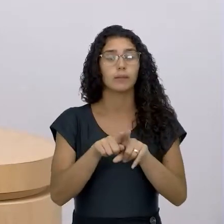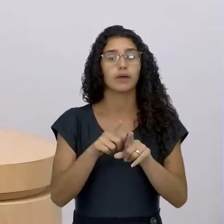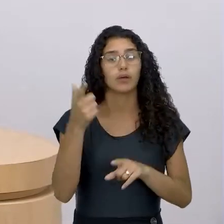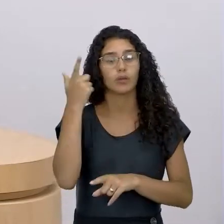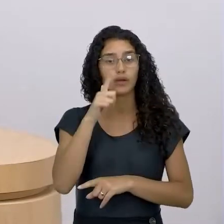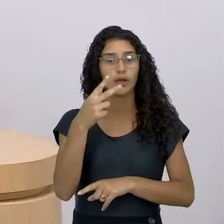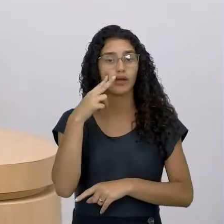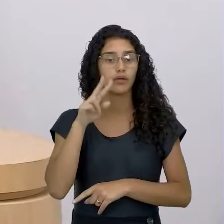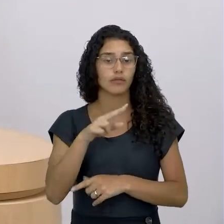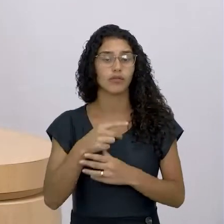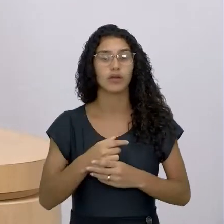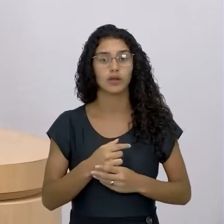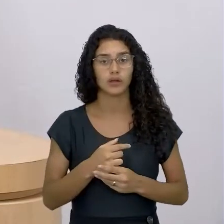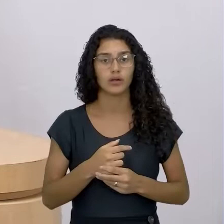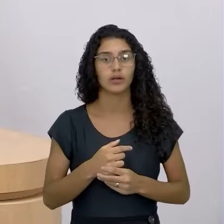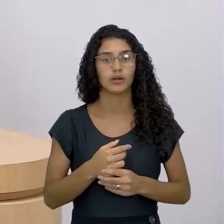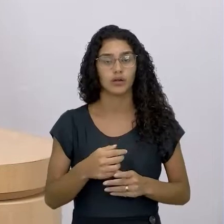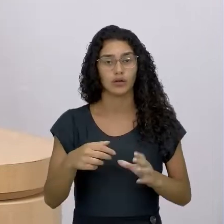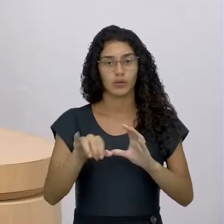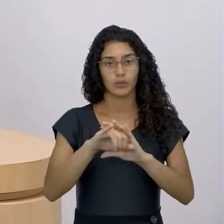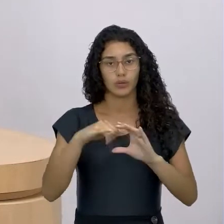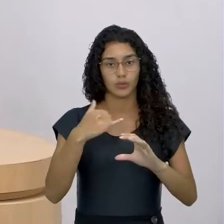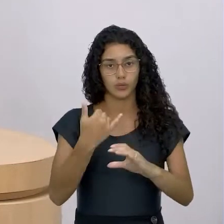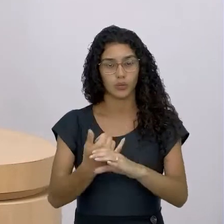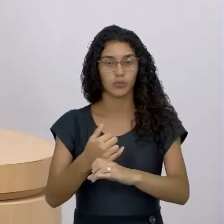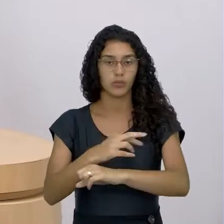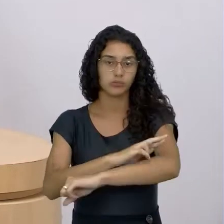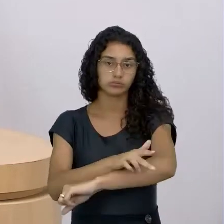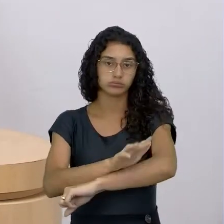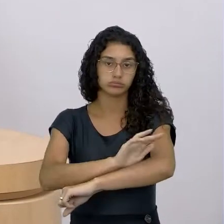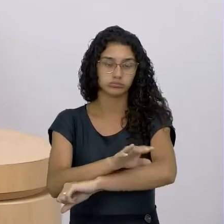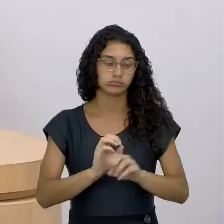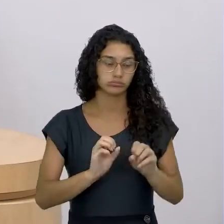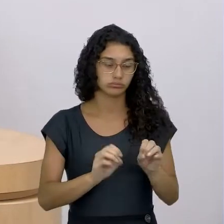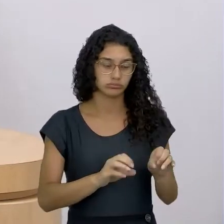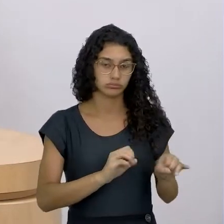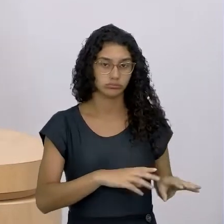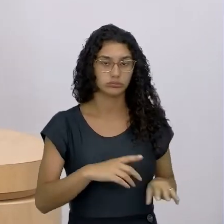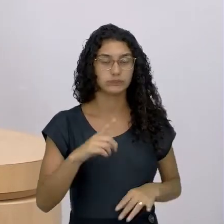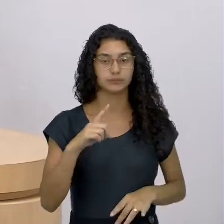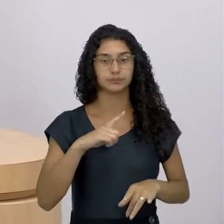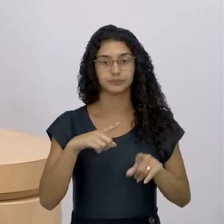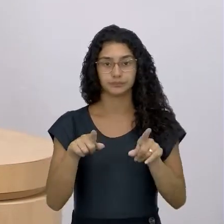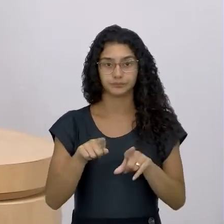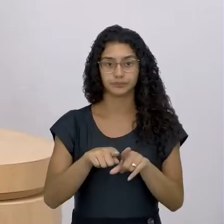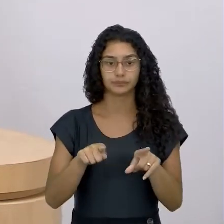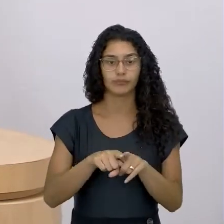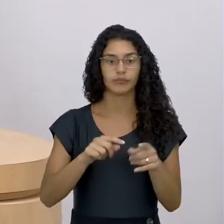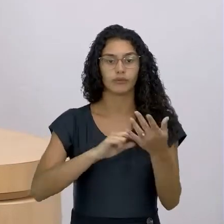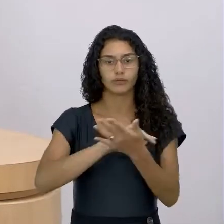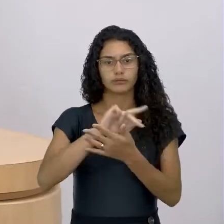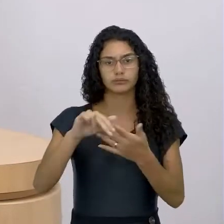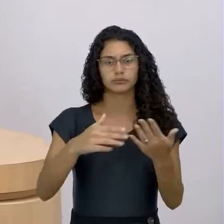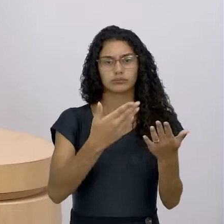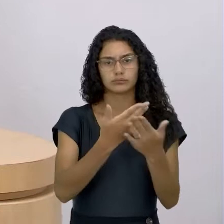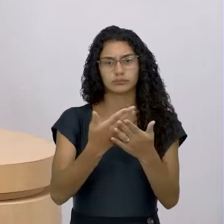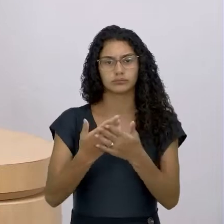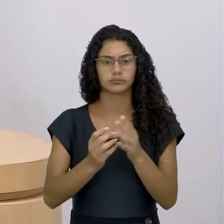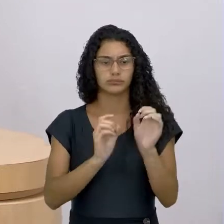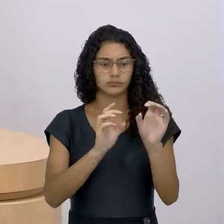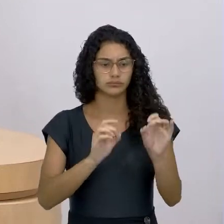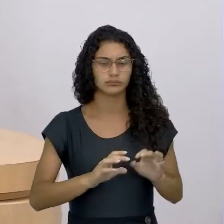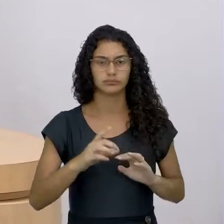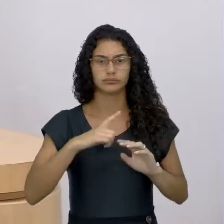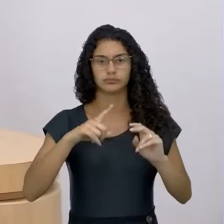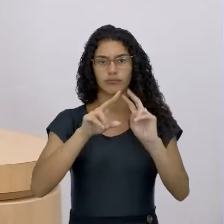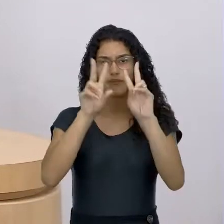então o canal da trilha antirracista ou da educação antirracista, com diversas aulas específicas sobre